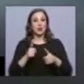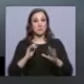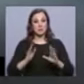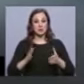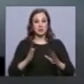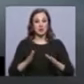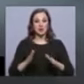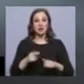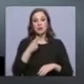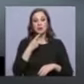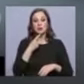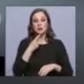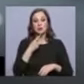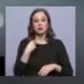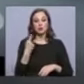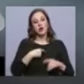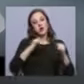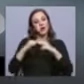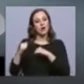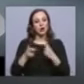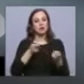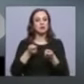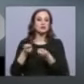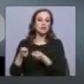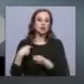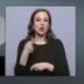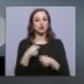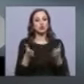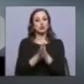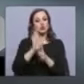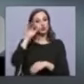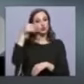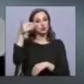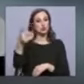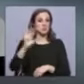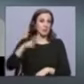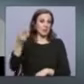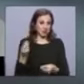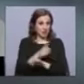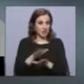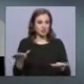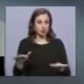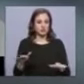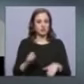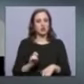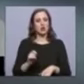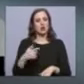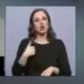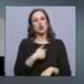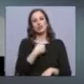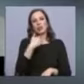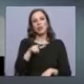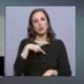entendendo e e organizamos para temos todos um sorriso no rosto das crianças mas mano não temos